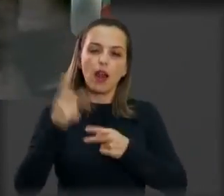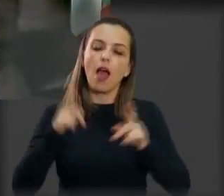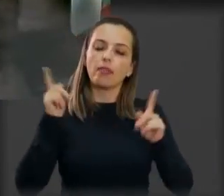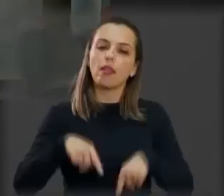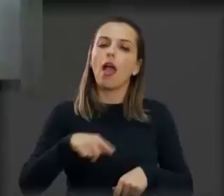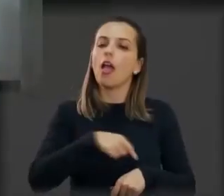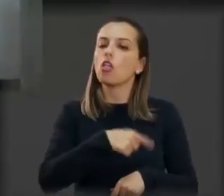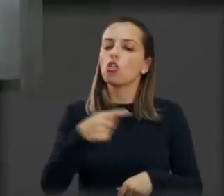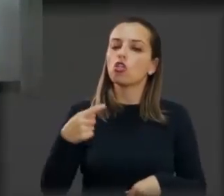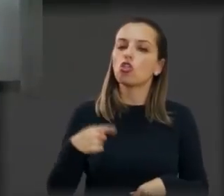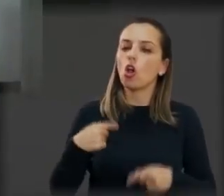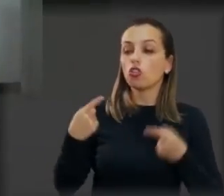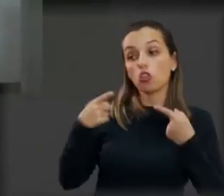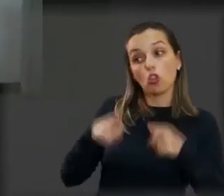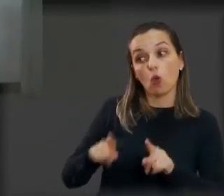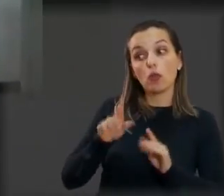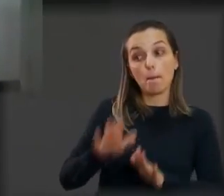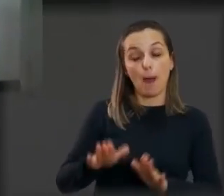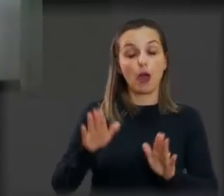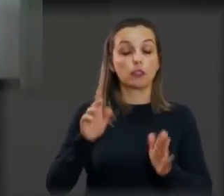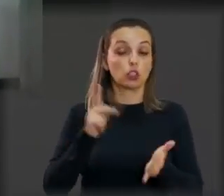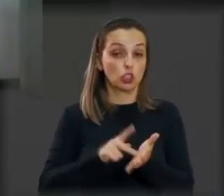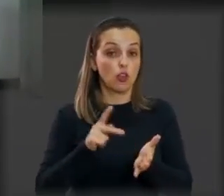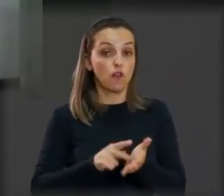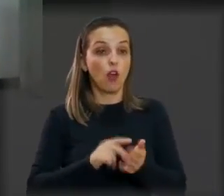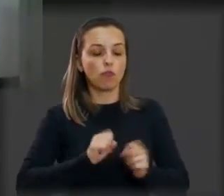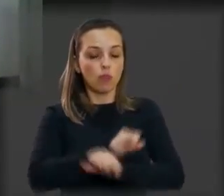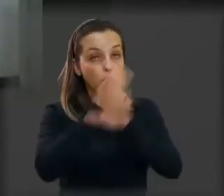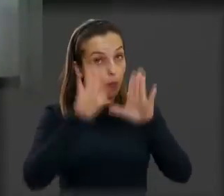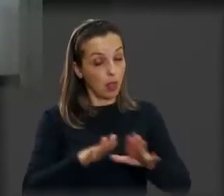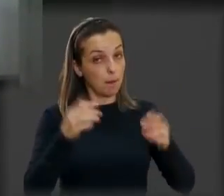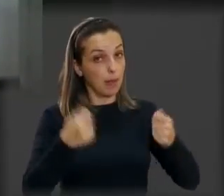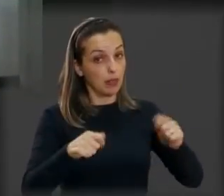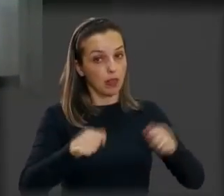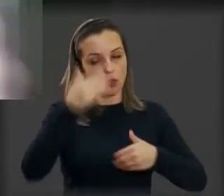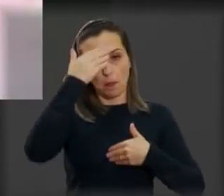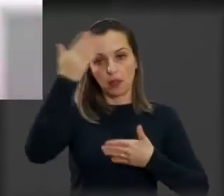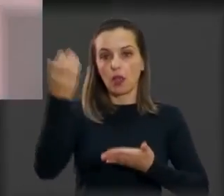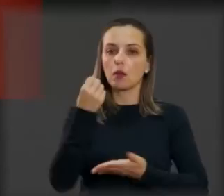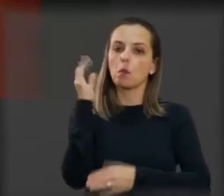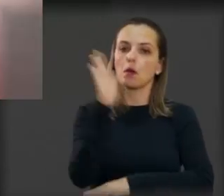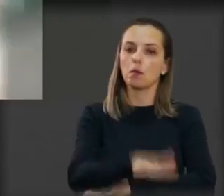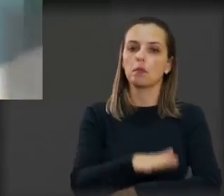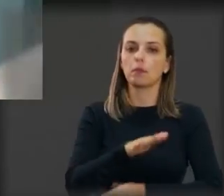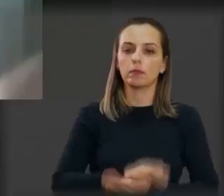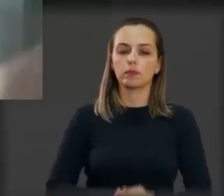não faz questão de ser oposição, mas a gente faz questão de transparência. Obrigada, boa tarde.